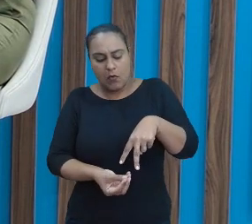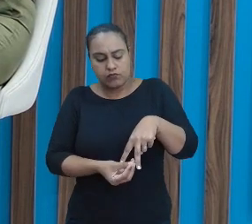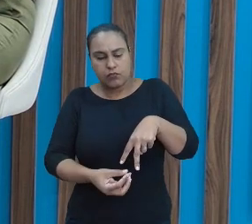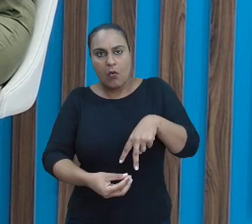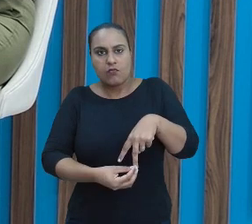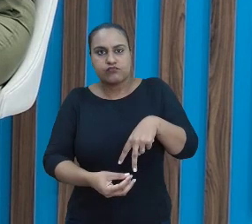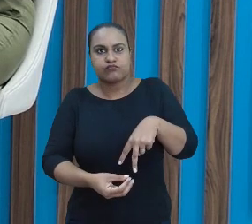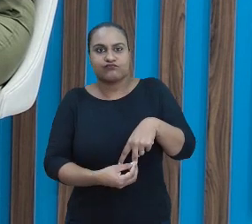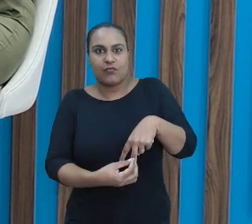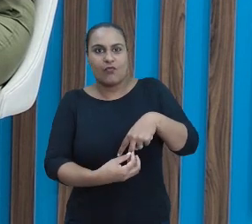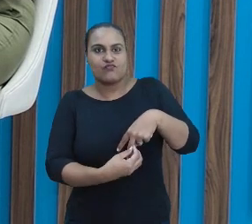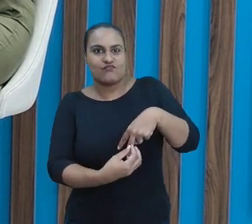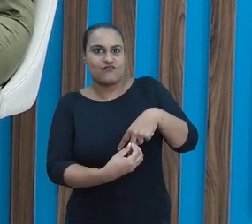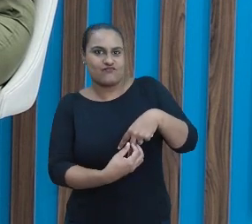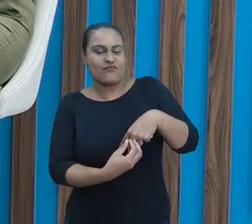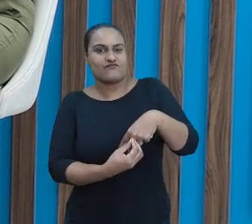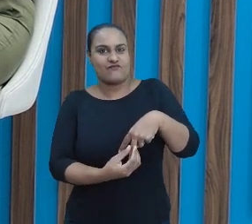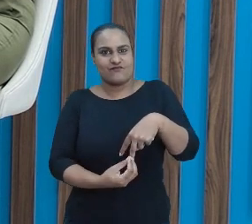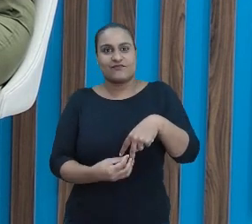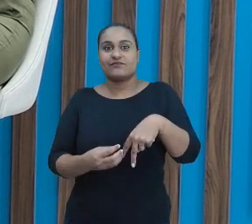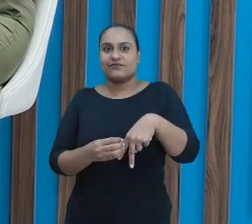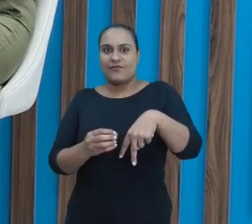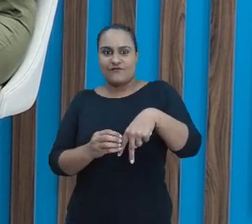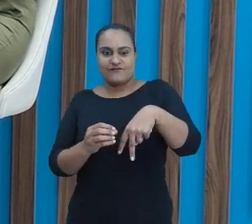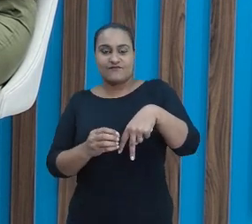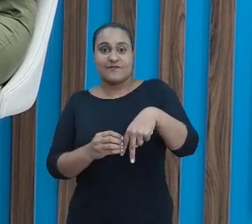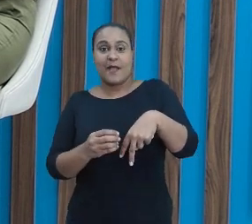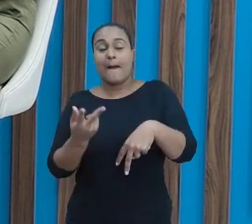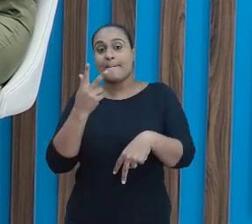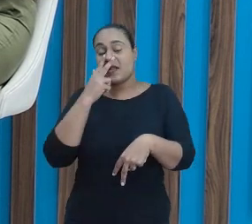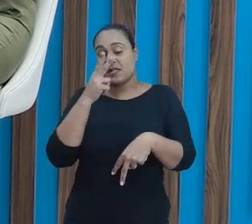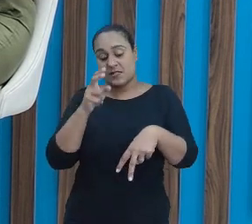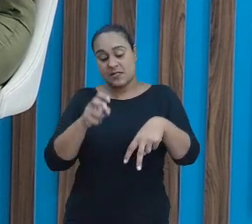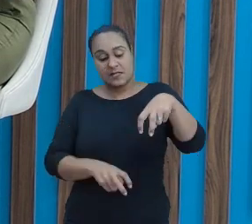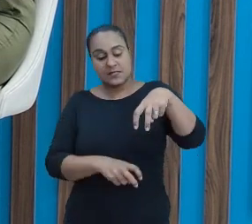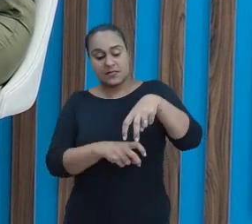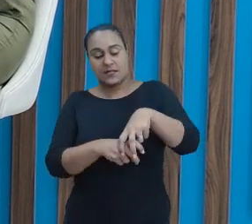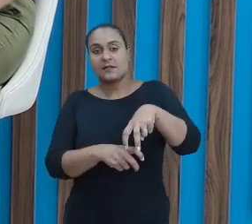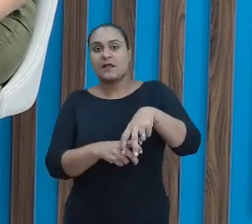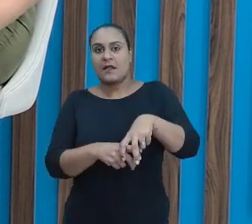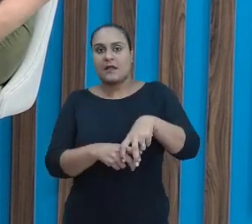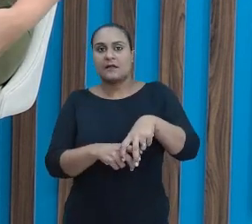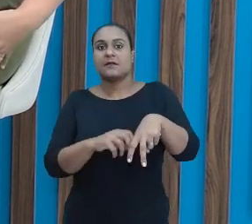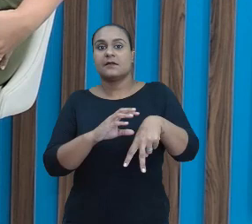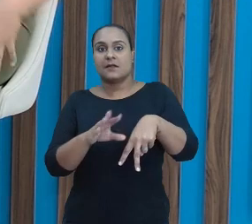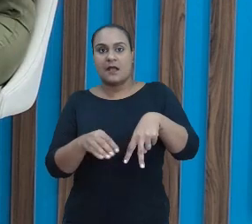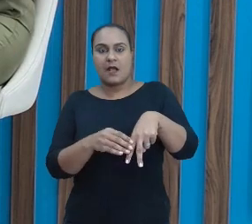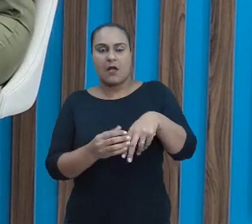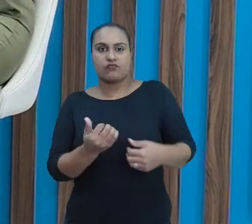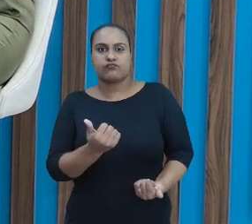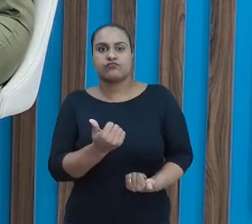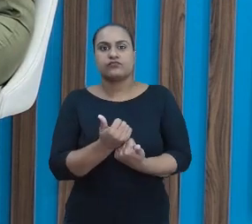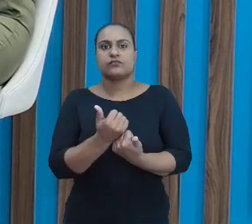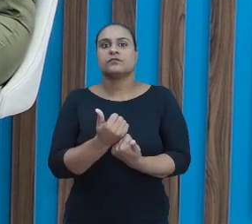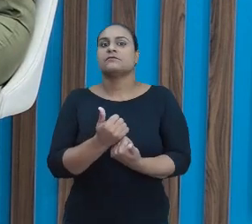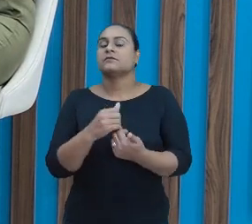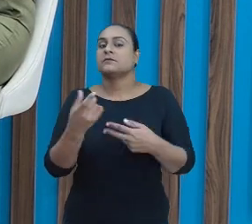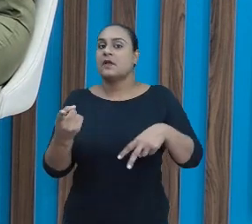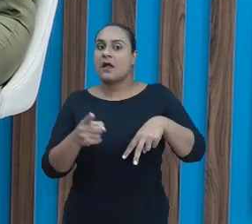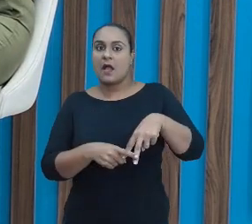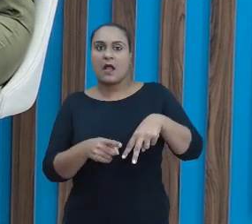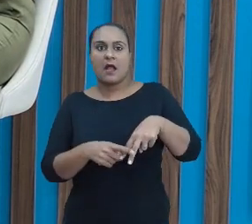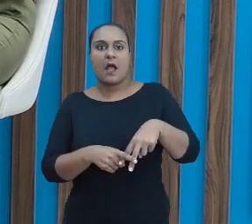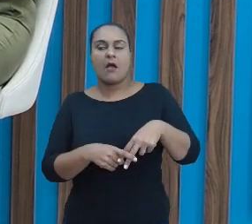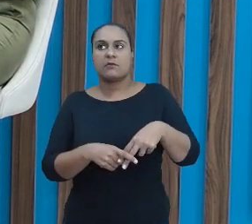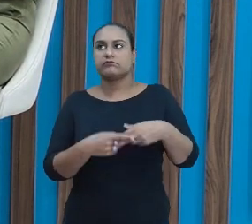cheias. E aí a gente conseguia colocar aquela criança como se estivesse sentada, né? E a calça servia de apoio. E essa calça a gente levava para todo